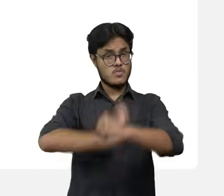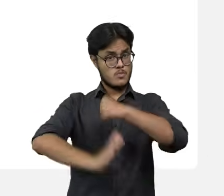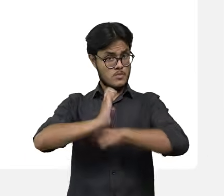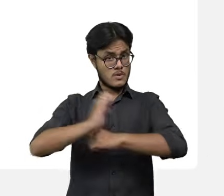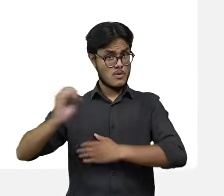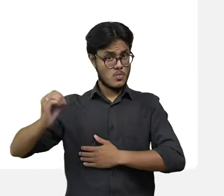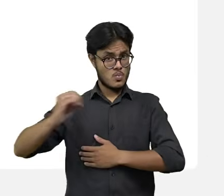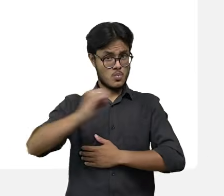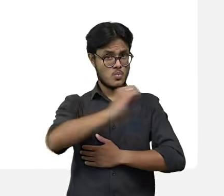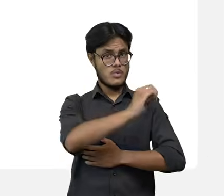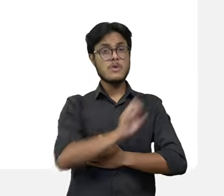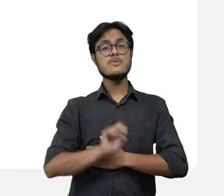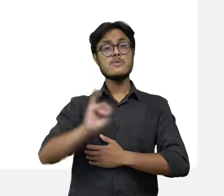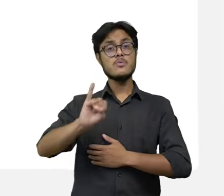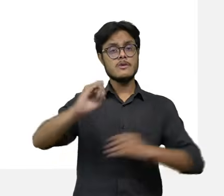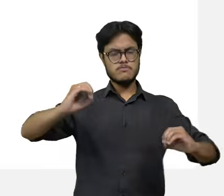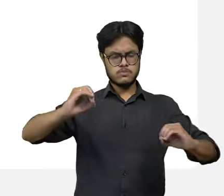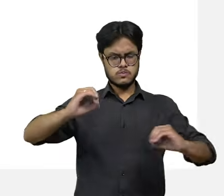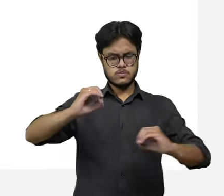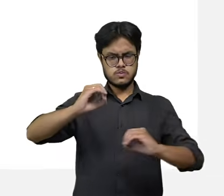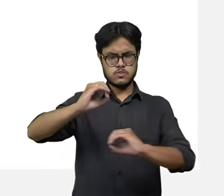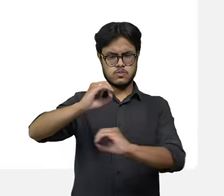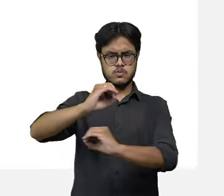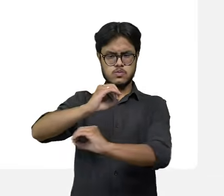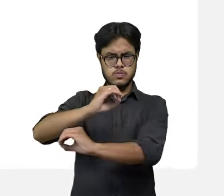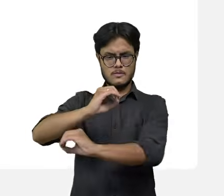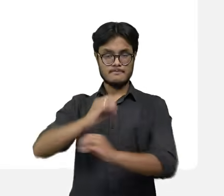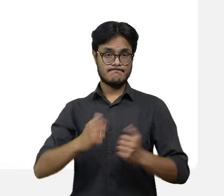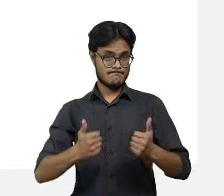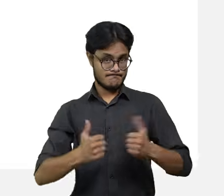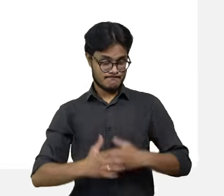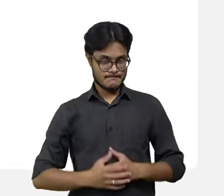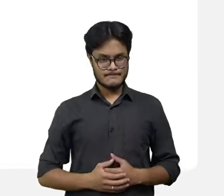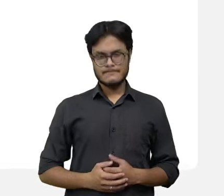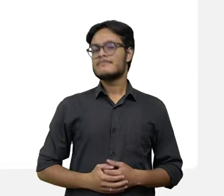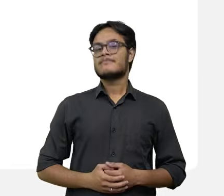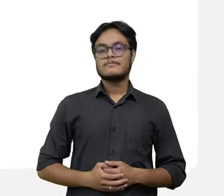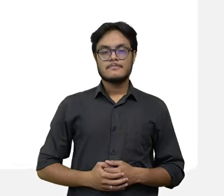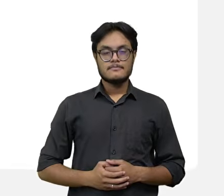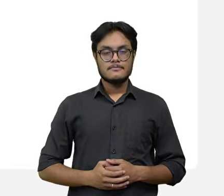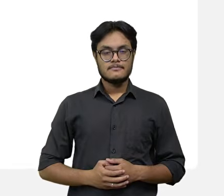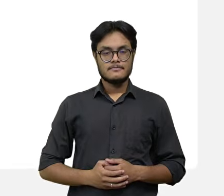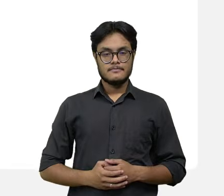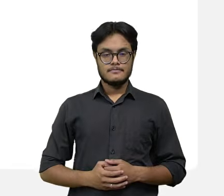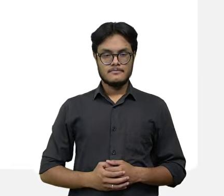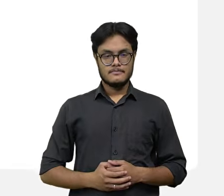nossa formulazinha do Rui, ou então Uri, como você queira. Rui é assim, ó, Rui.